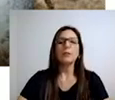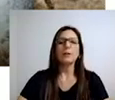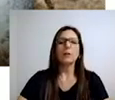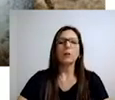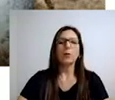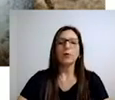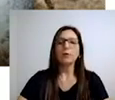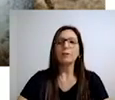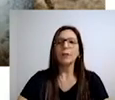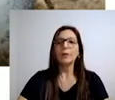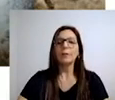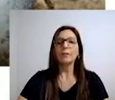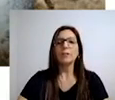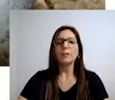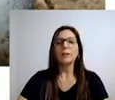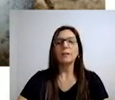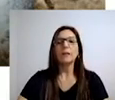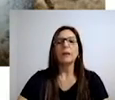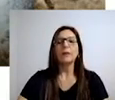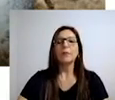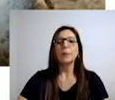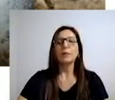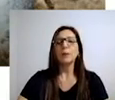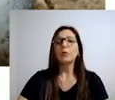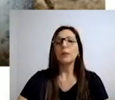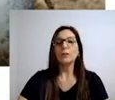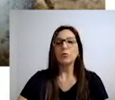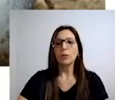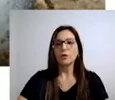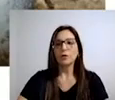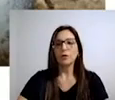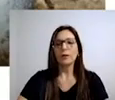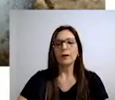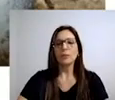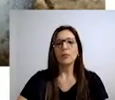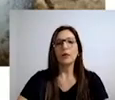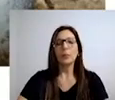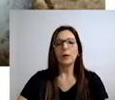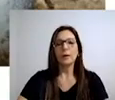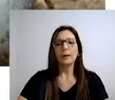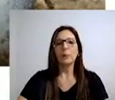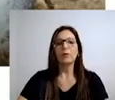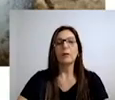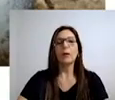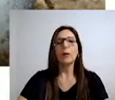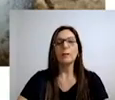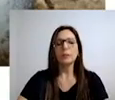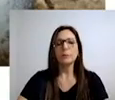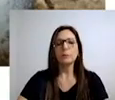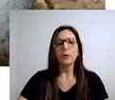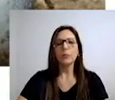faz a cópula com a fêmea e vai gerar, a fêmea ela vai botar os ovos, né? No caso, embora ela tenha uma vida